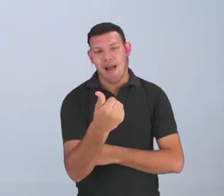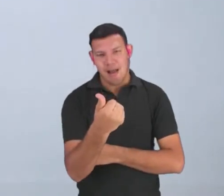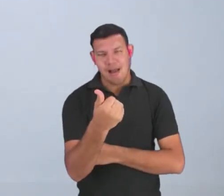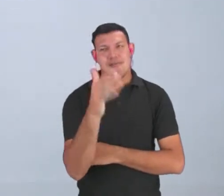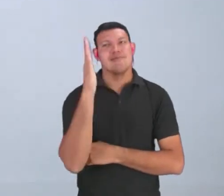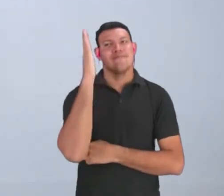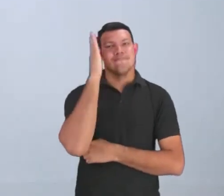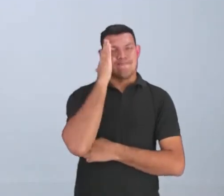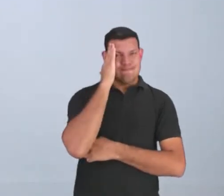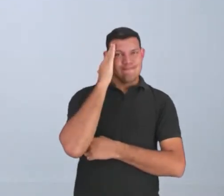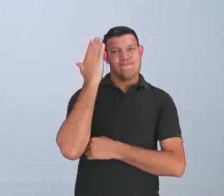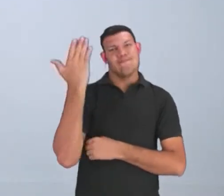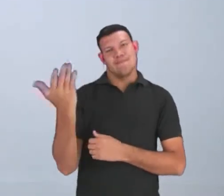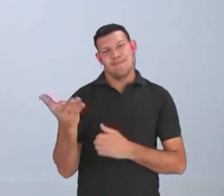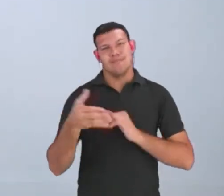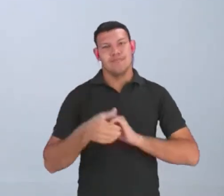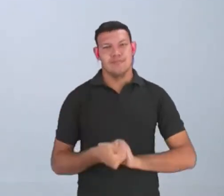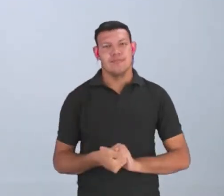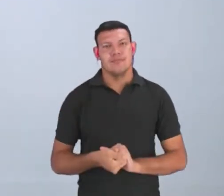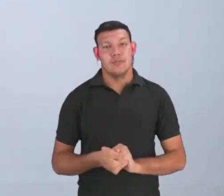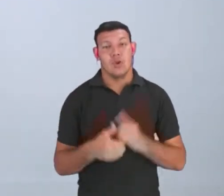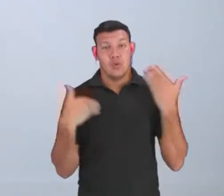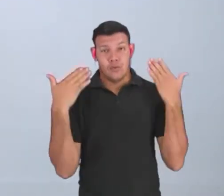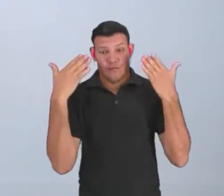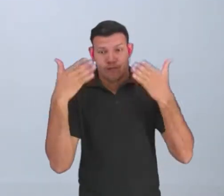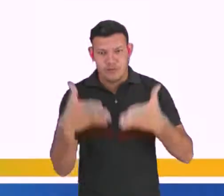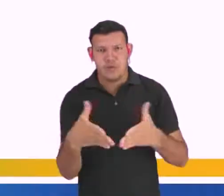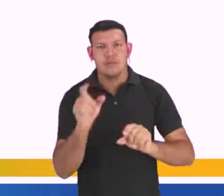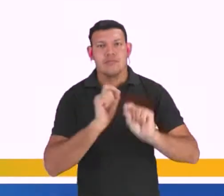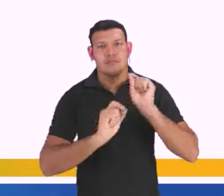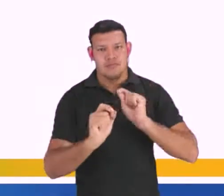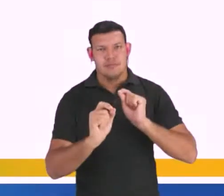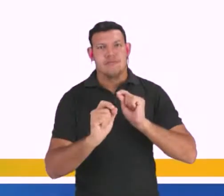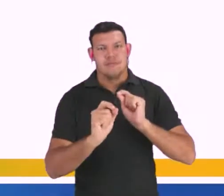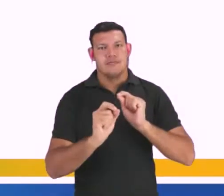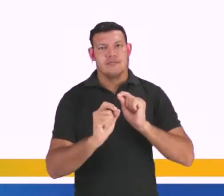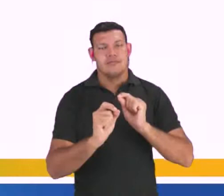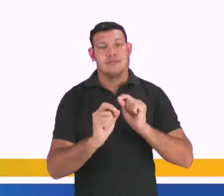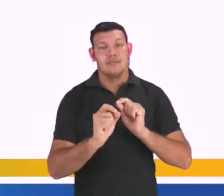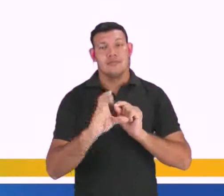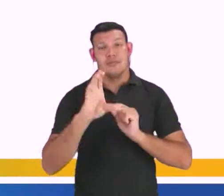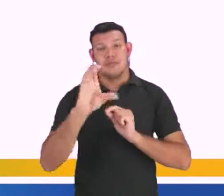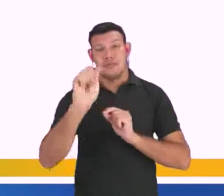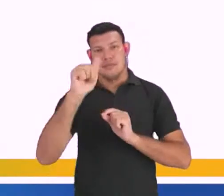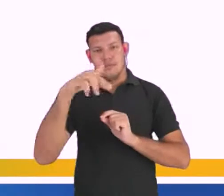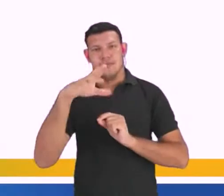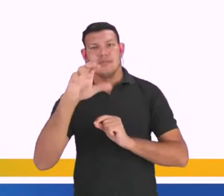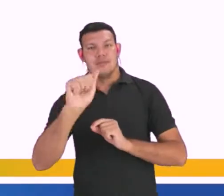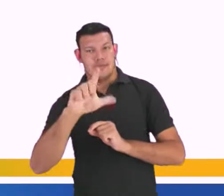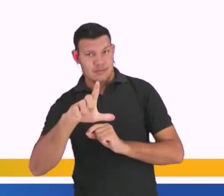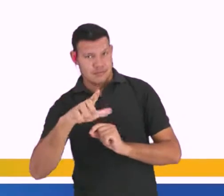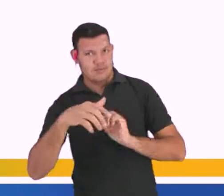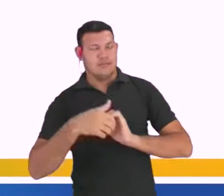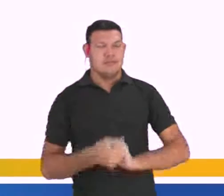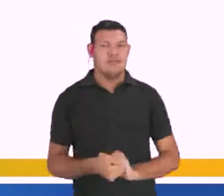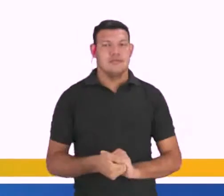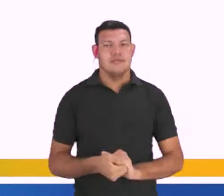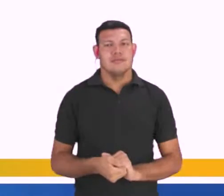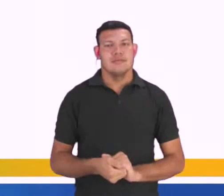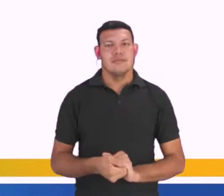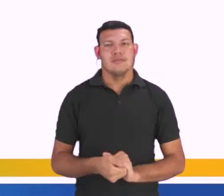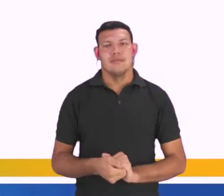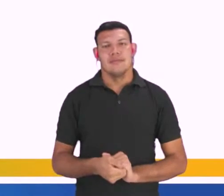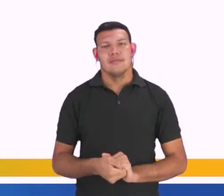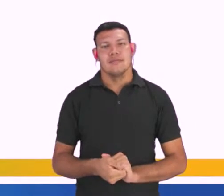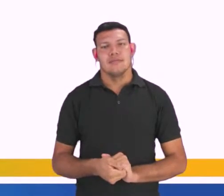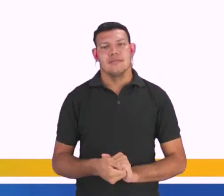entenderam? Ela é centrada no canal, ou seja, no veículo onde ocorre a comunicação. E